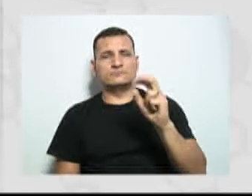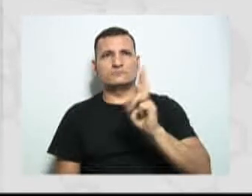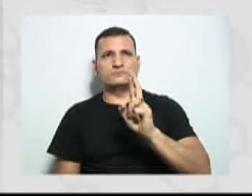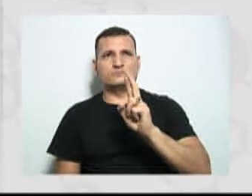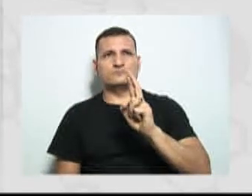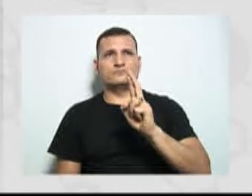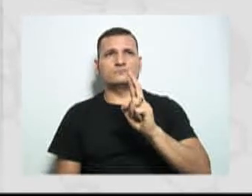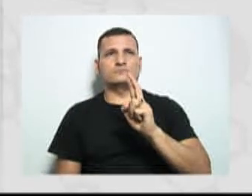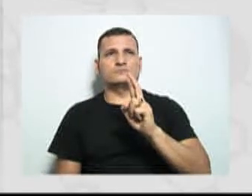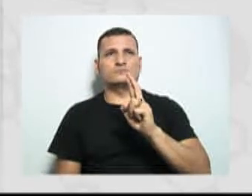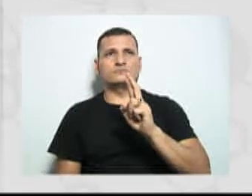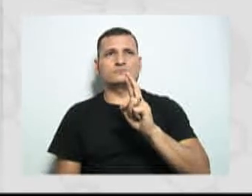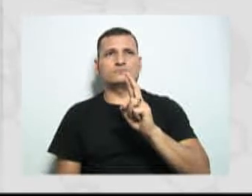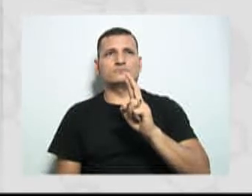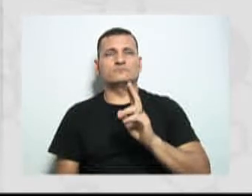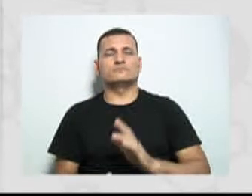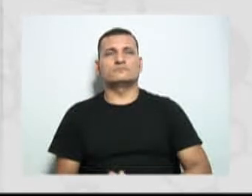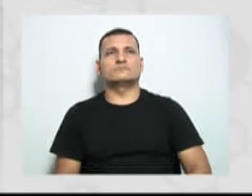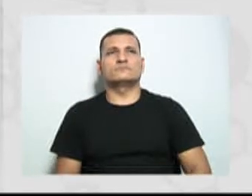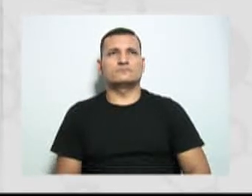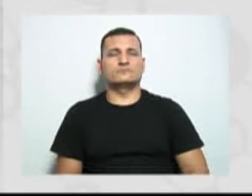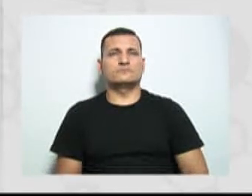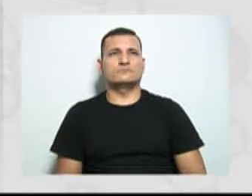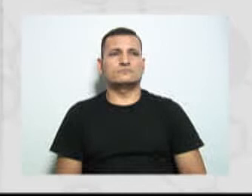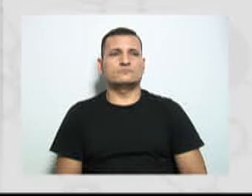R$1.500. Nossa, que R$1.500 mais feio, né, gente?